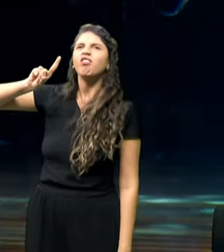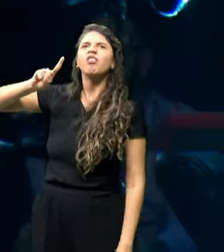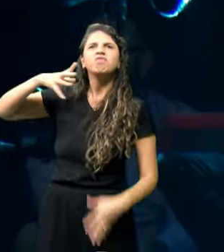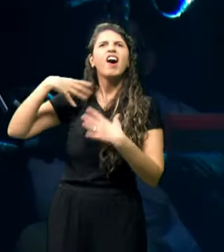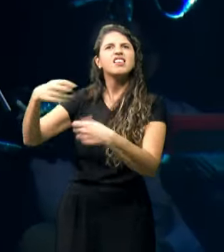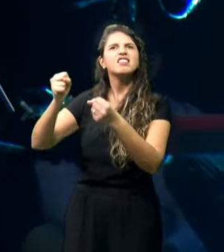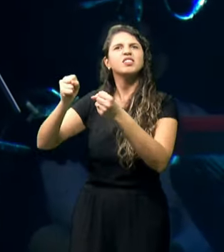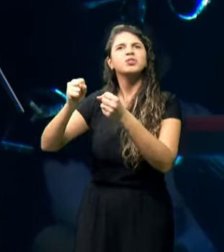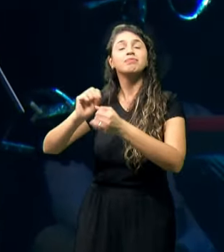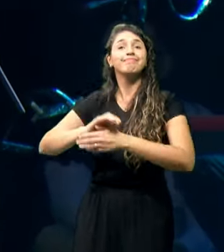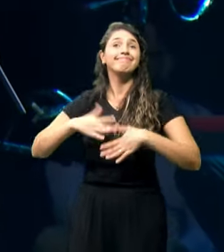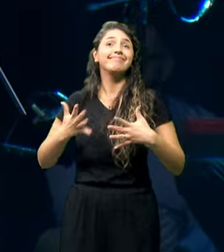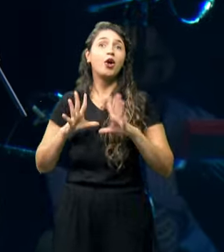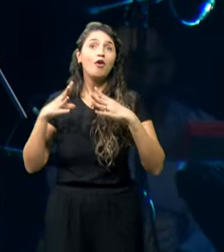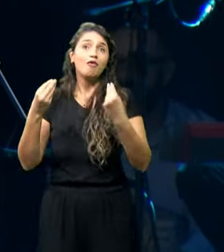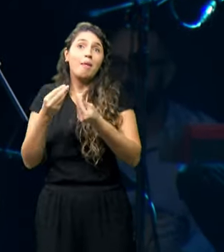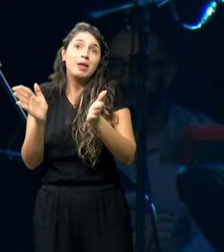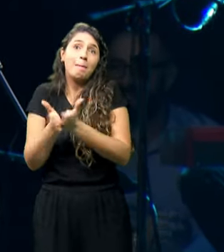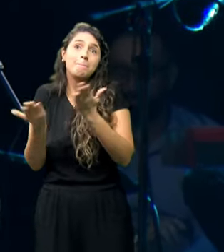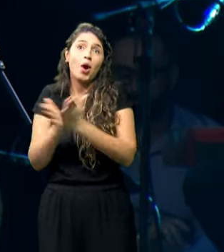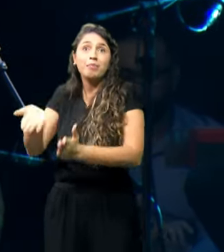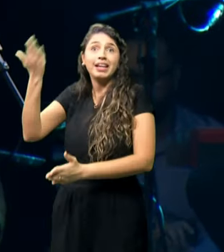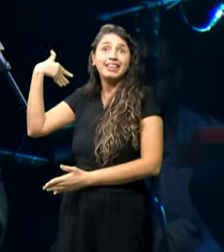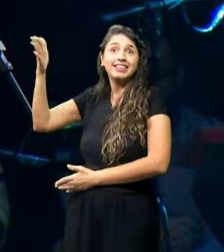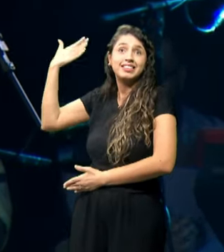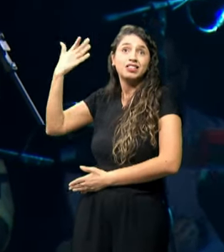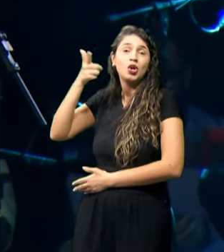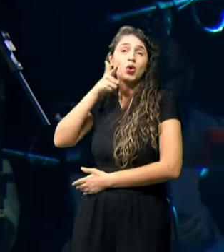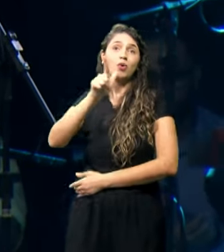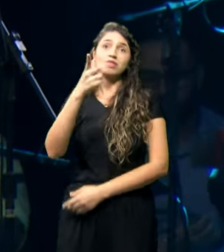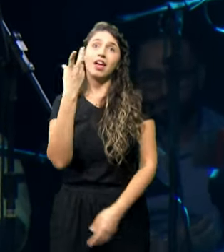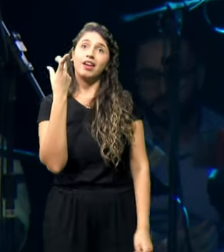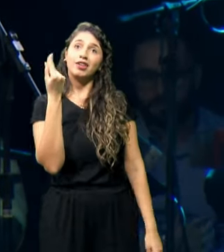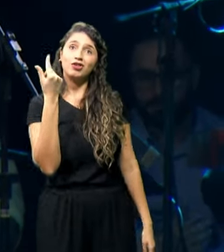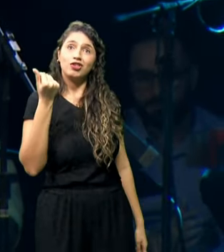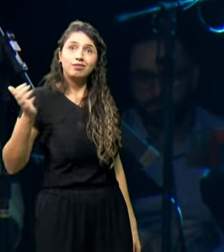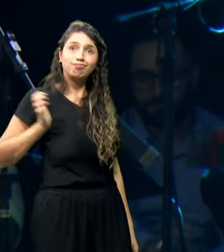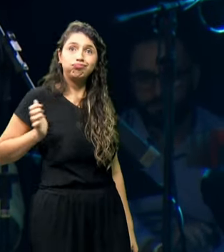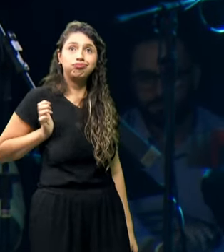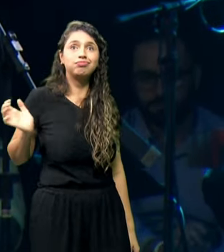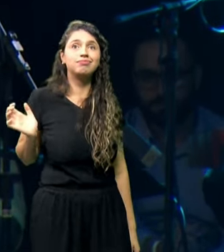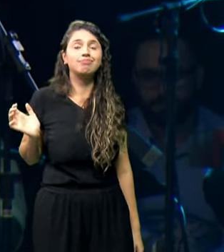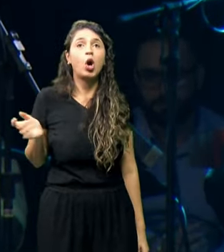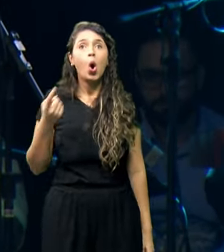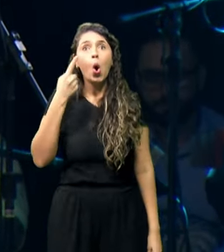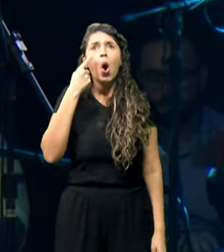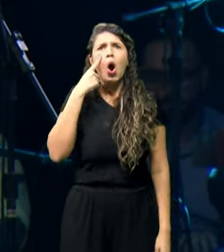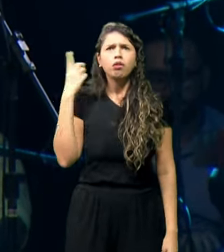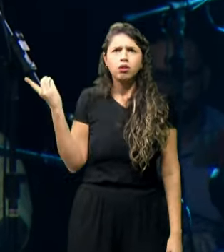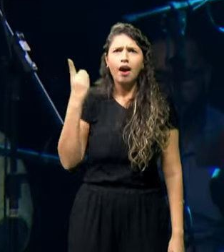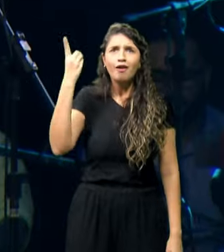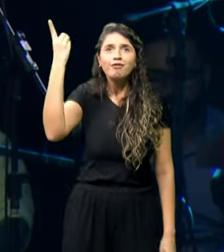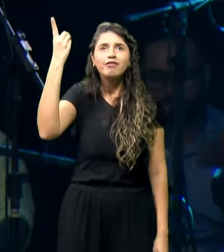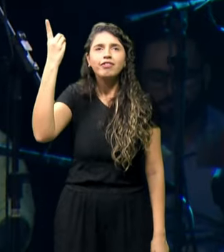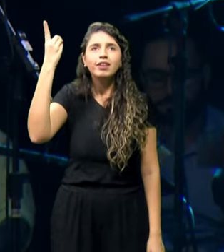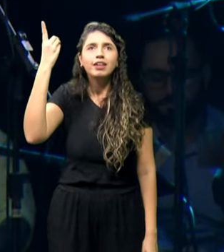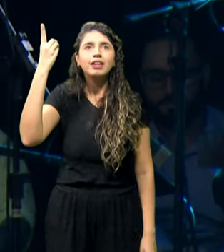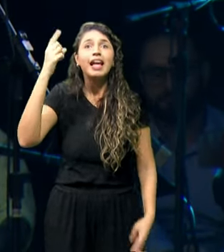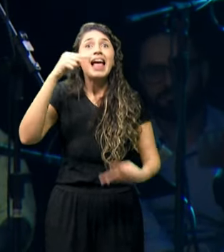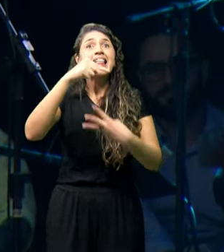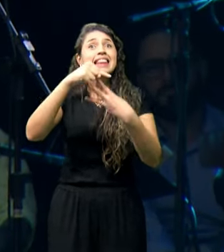uma família pobre, adquire riqueza, adquire notoriedade. Gente, Davi não é na Bíblia, é considerado um dos